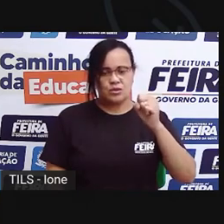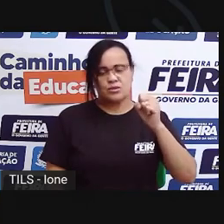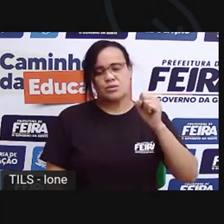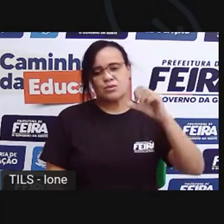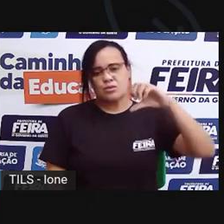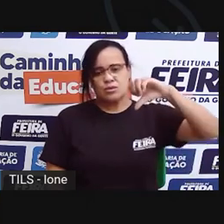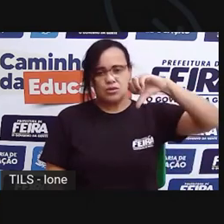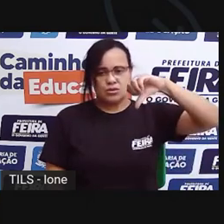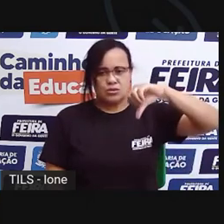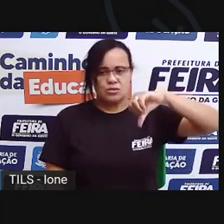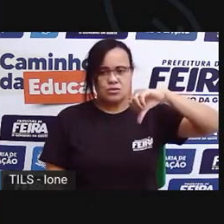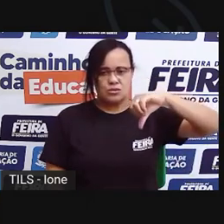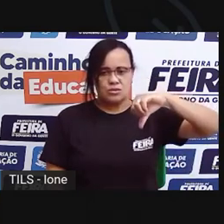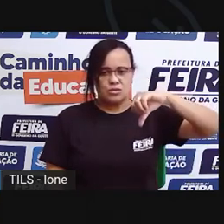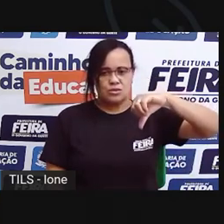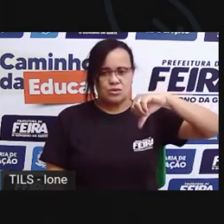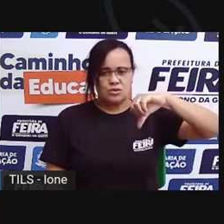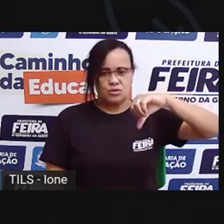oito,